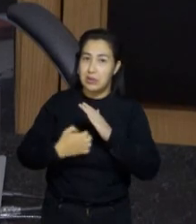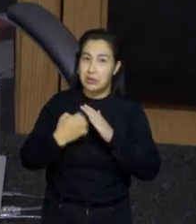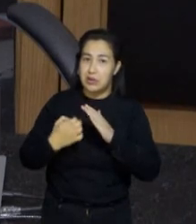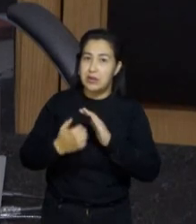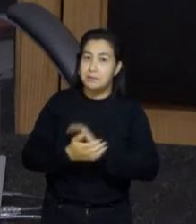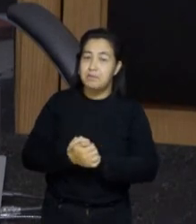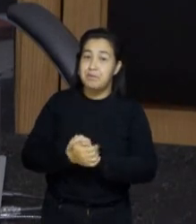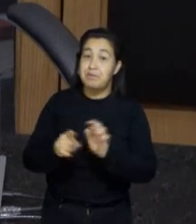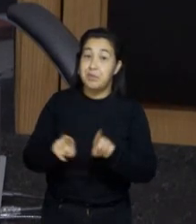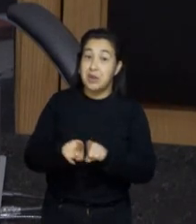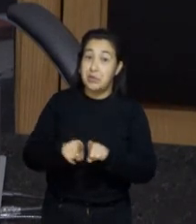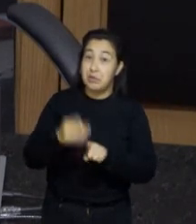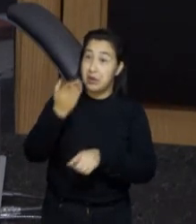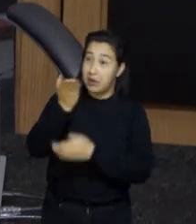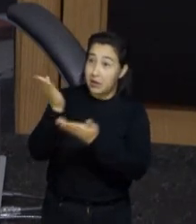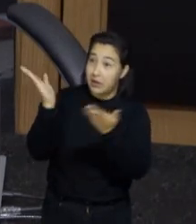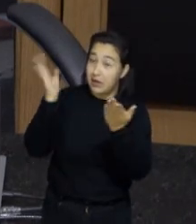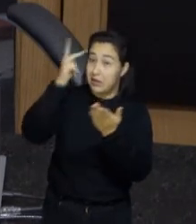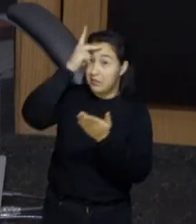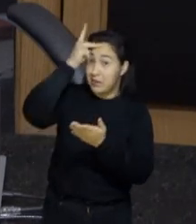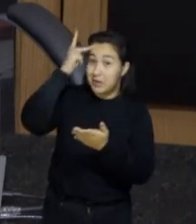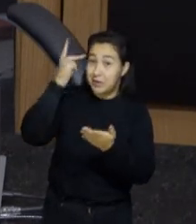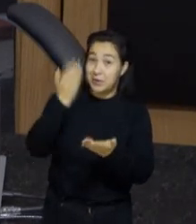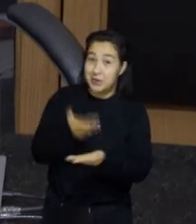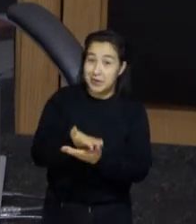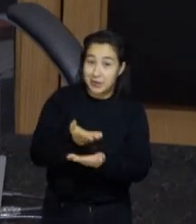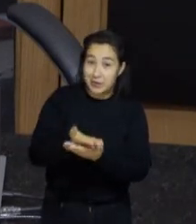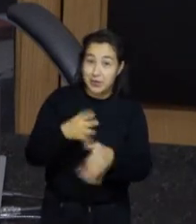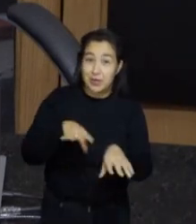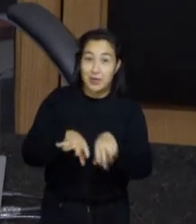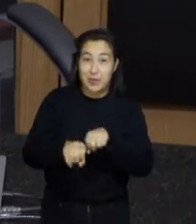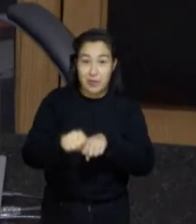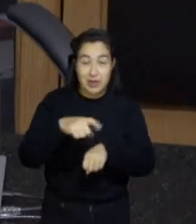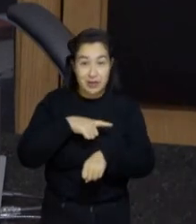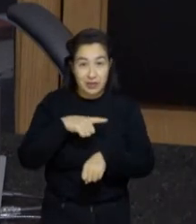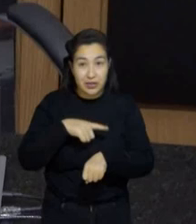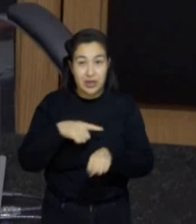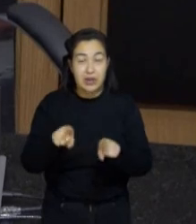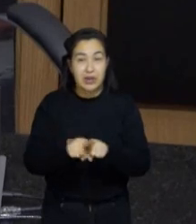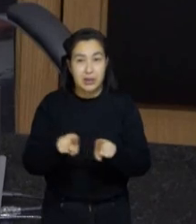os estudantes que estão aqui em formação, se faz com a sociedade